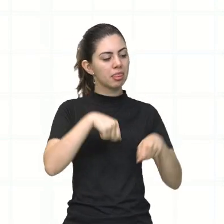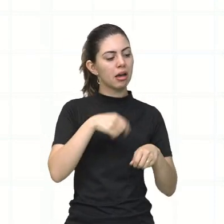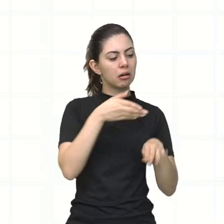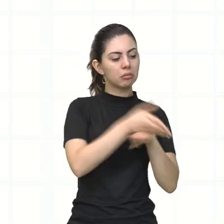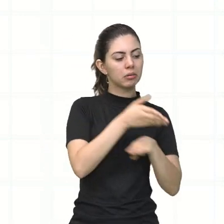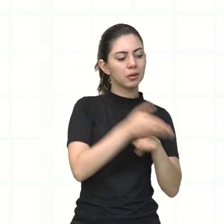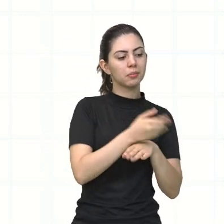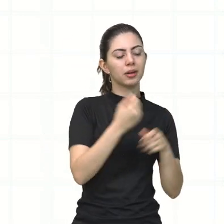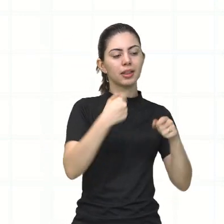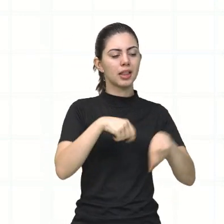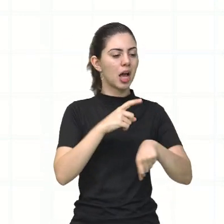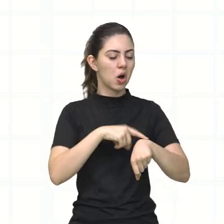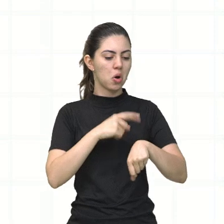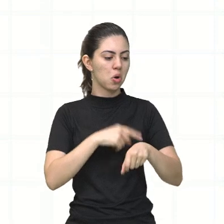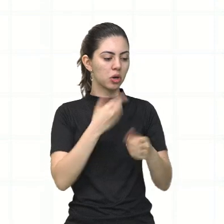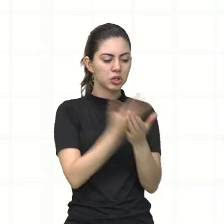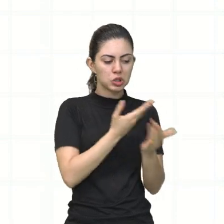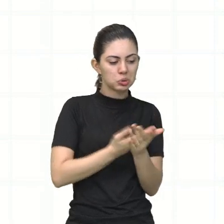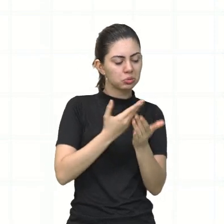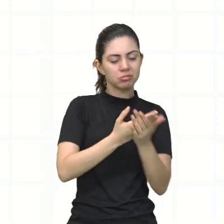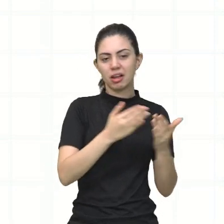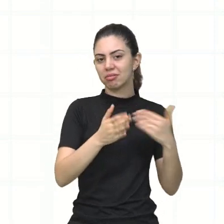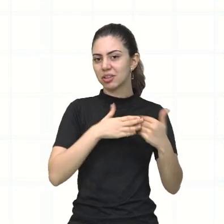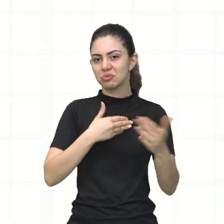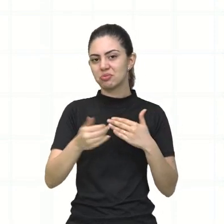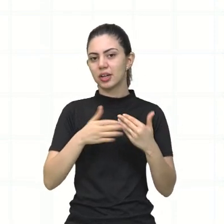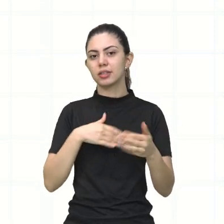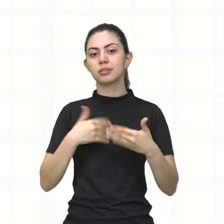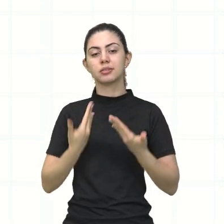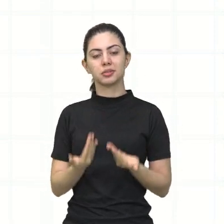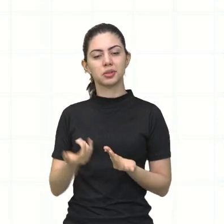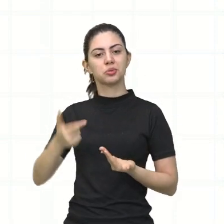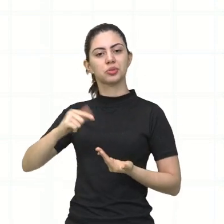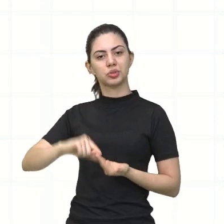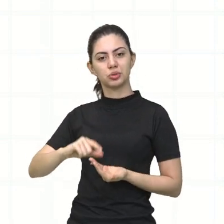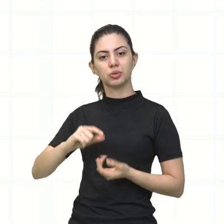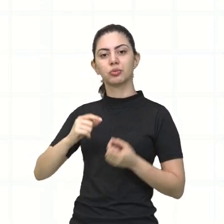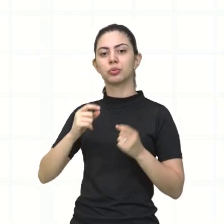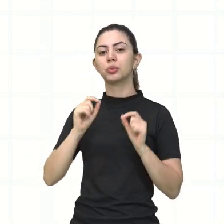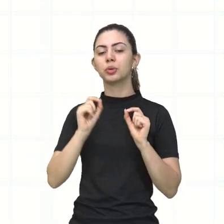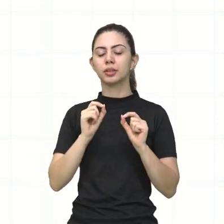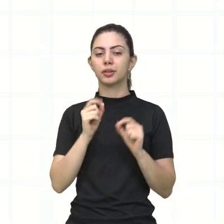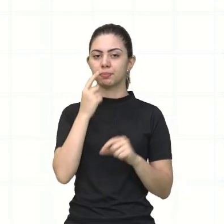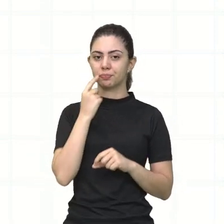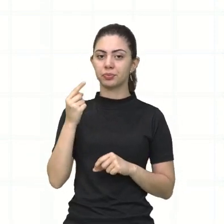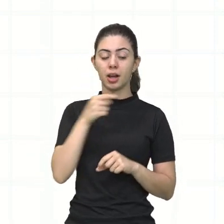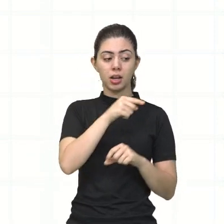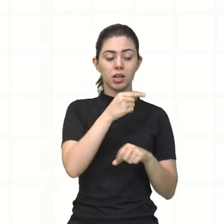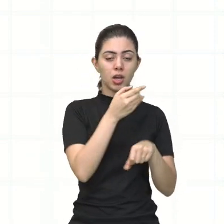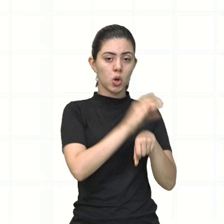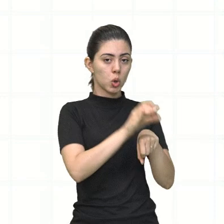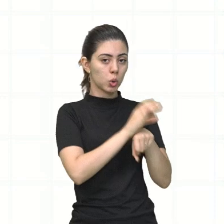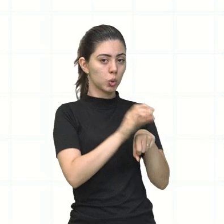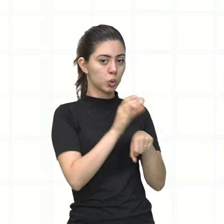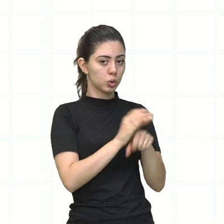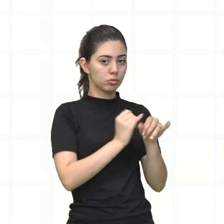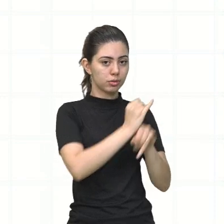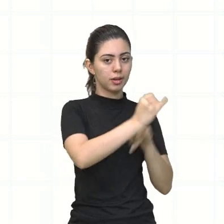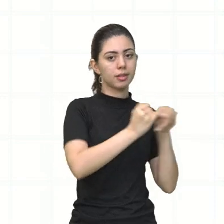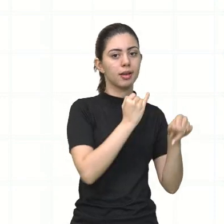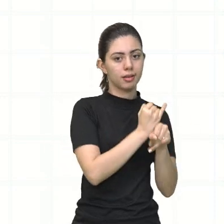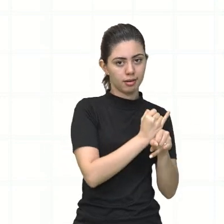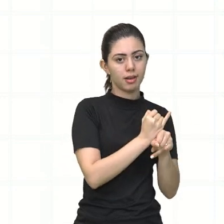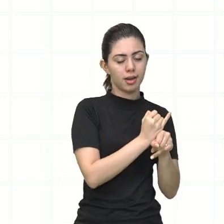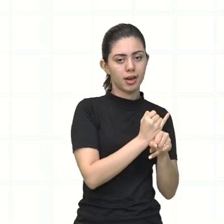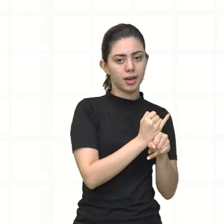aos estudantes. Mesmo processo que eu vou fazer, os cursos online oferecem flexibilidades